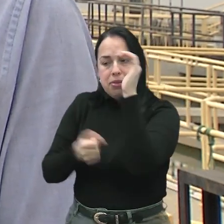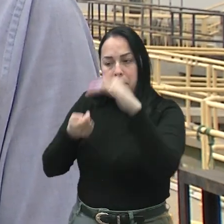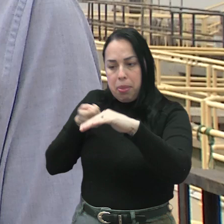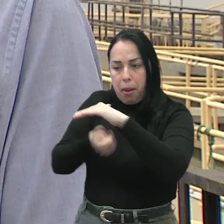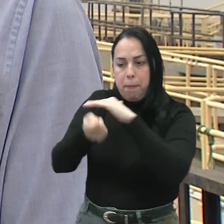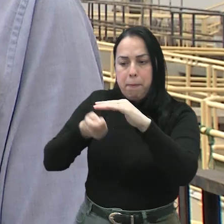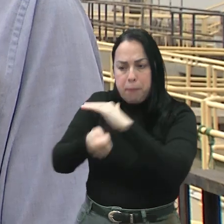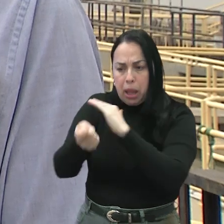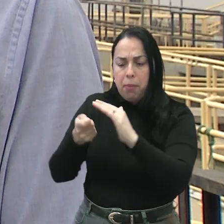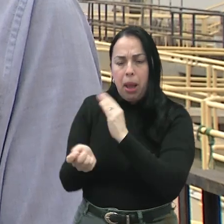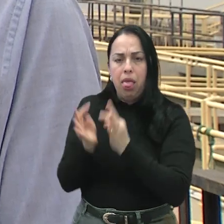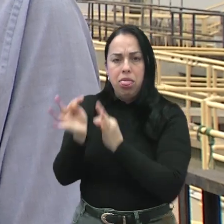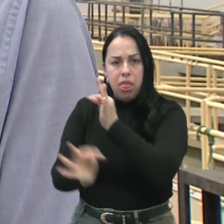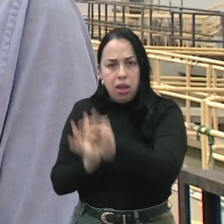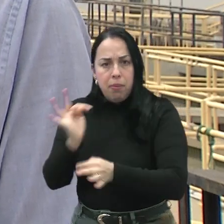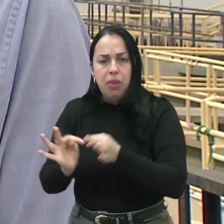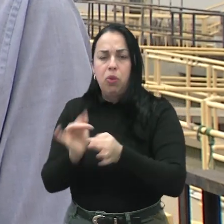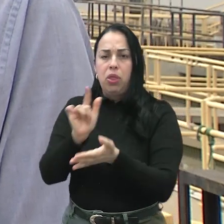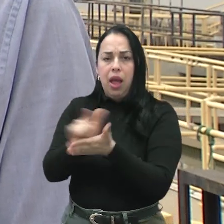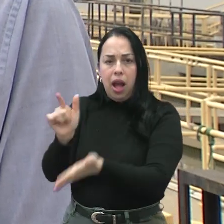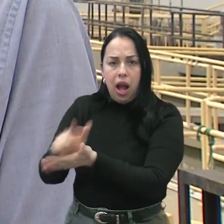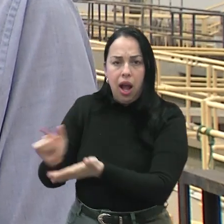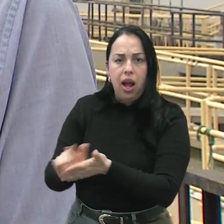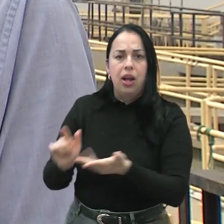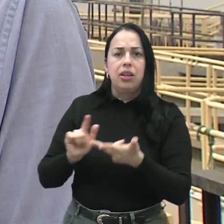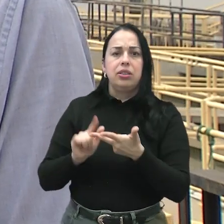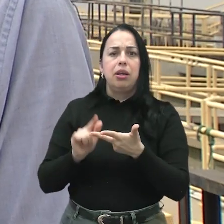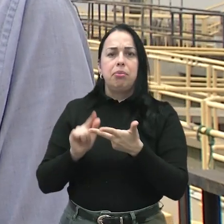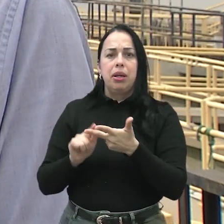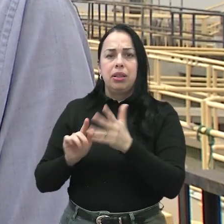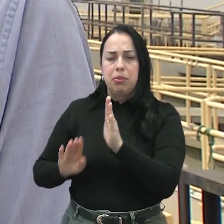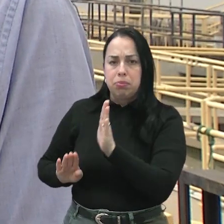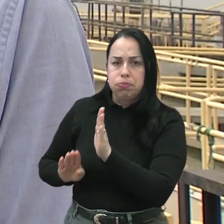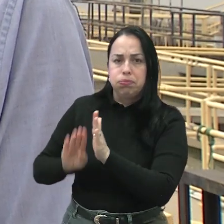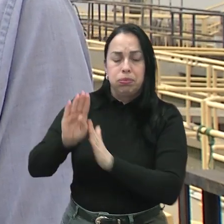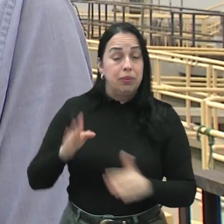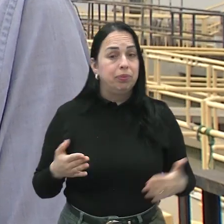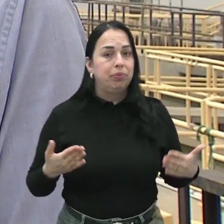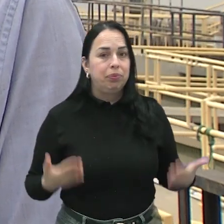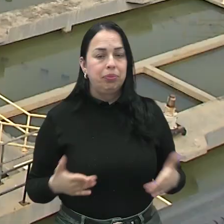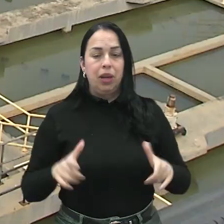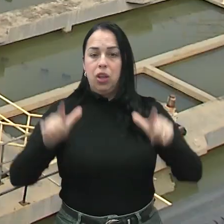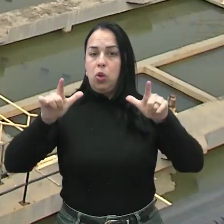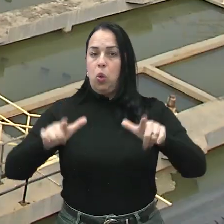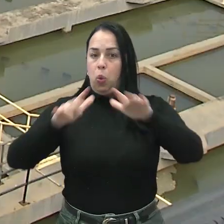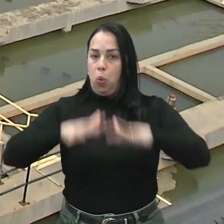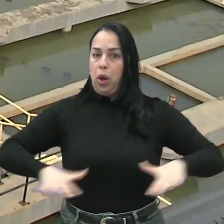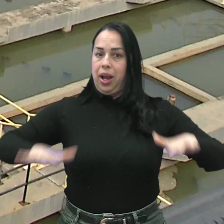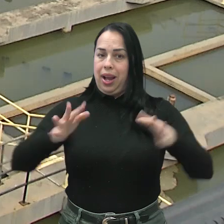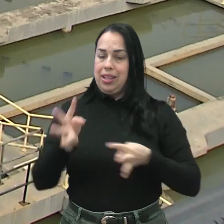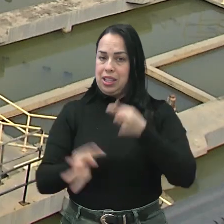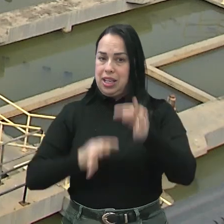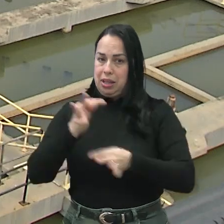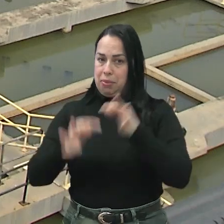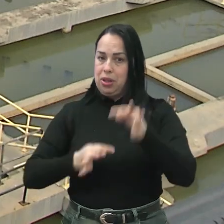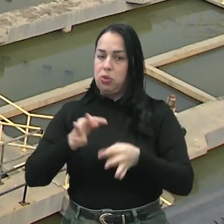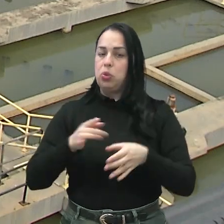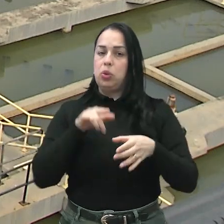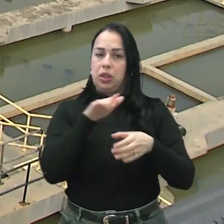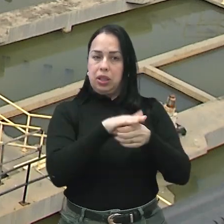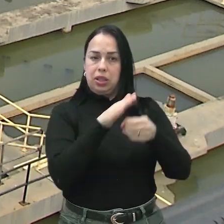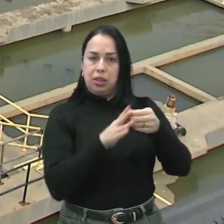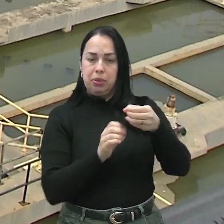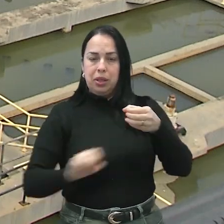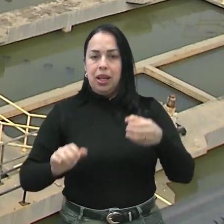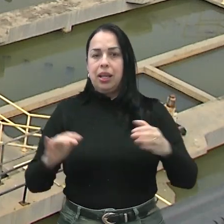de água, coleta de esgoto e o combate aos indicadores de perdas. Esta estação de tratamento de